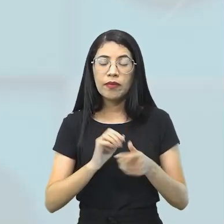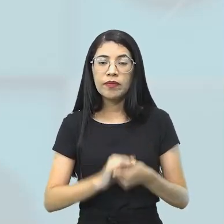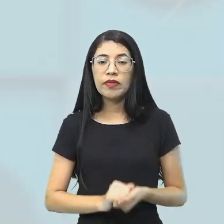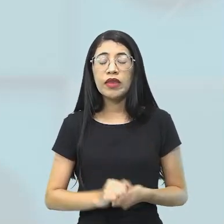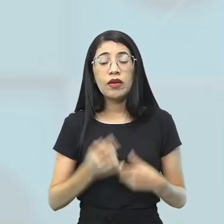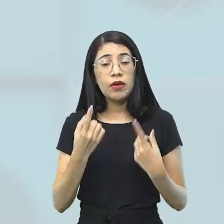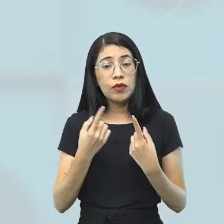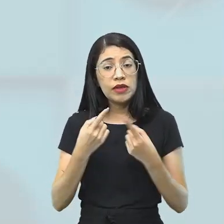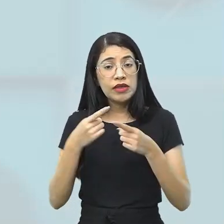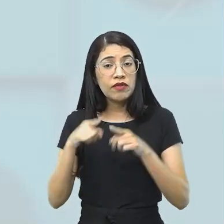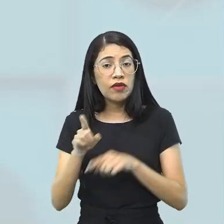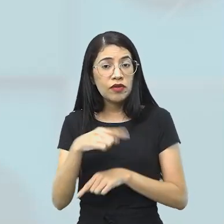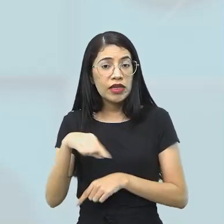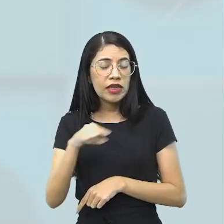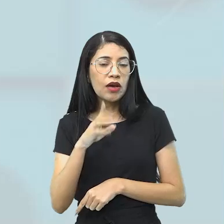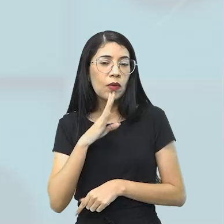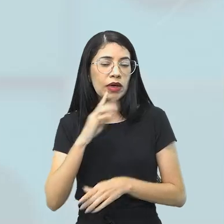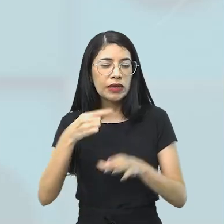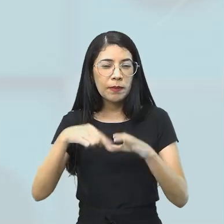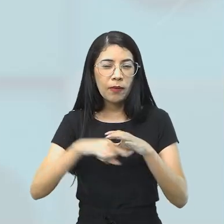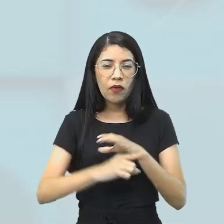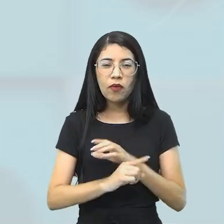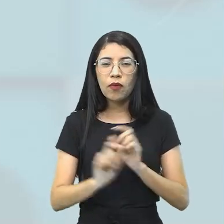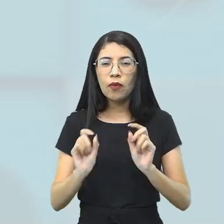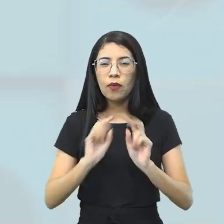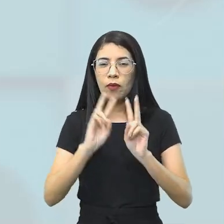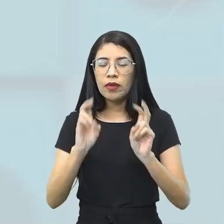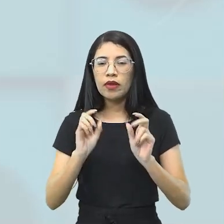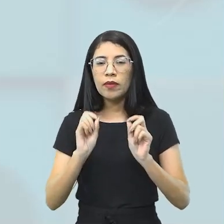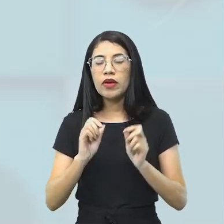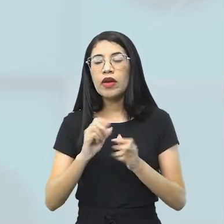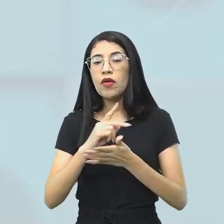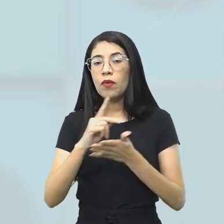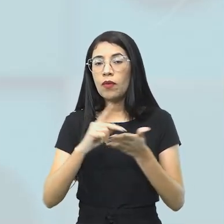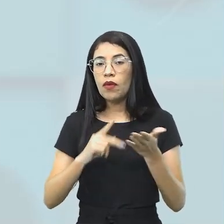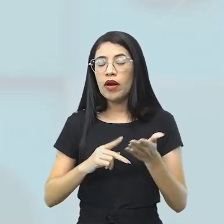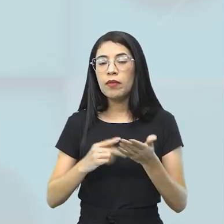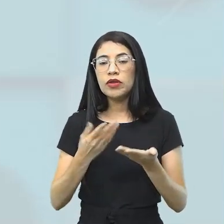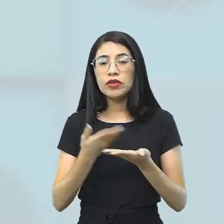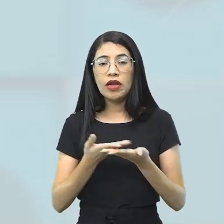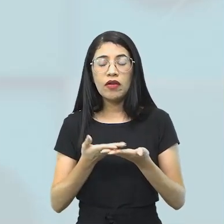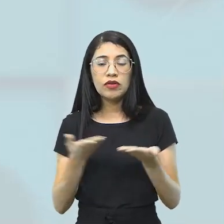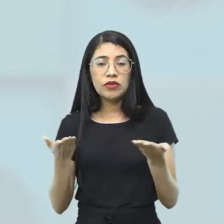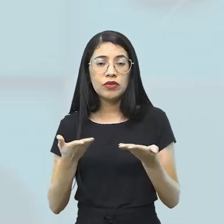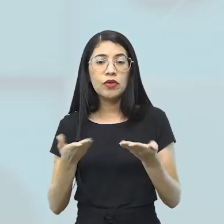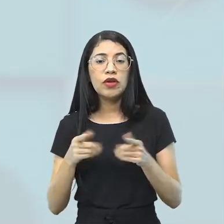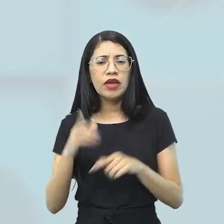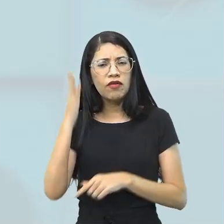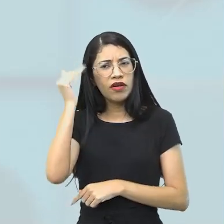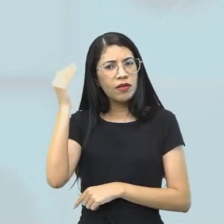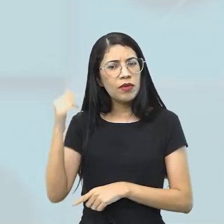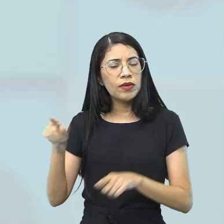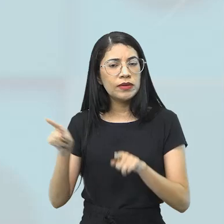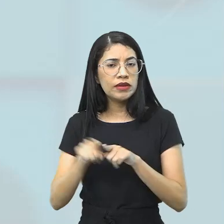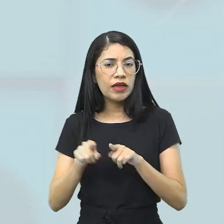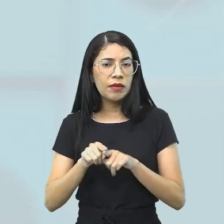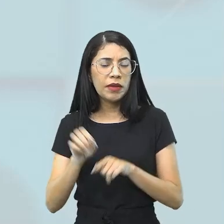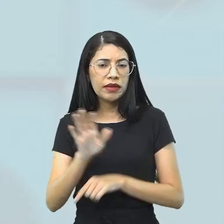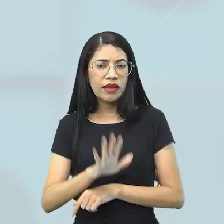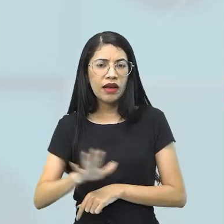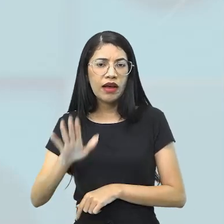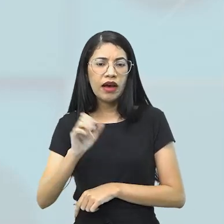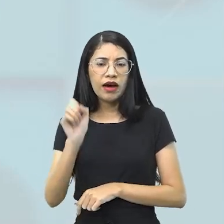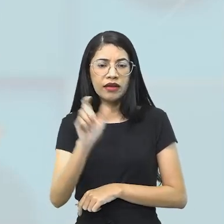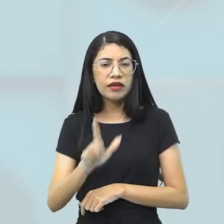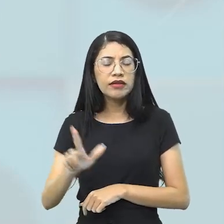desafio vocês a conhecerem um pouco mais sobre o nosso poeta da aula, né? Bem conhecido no